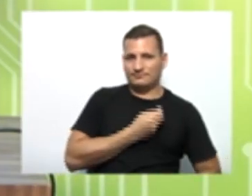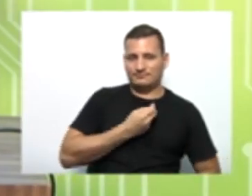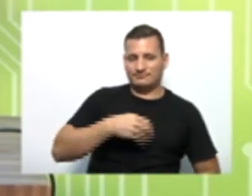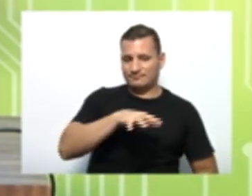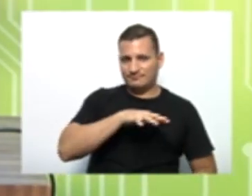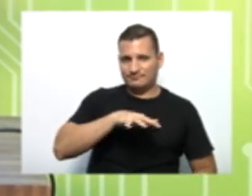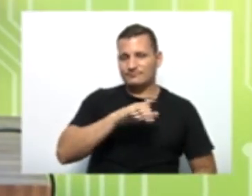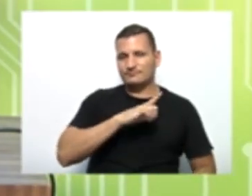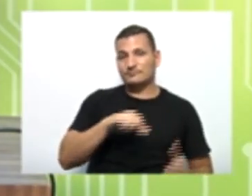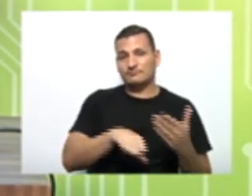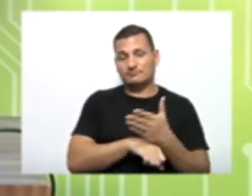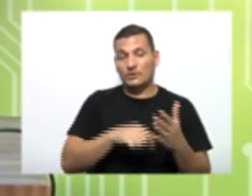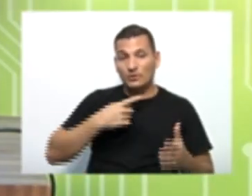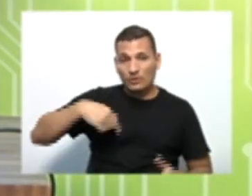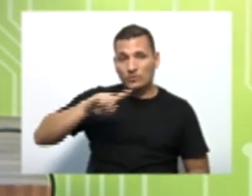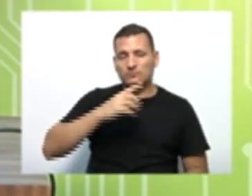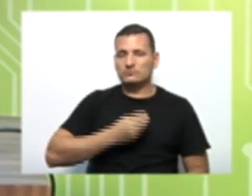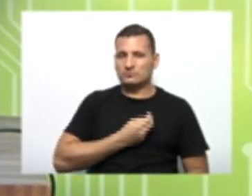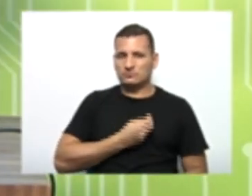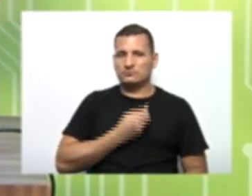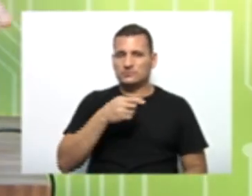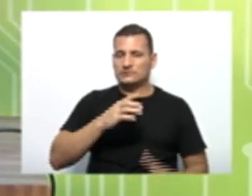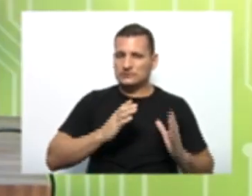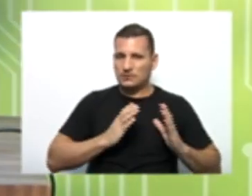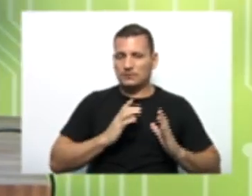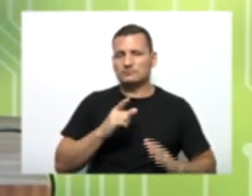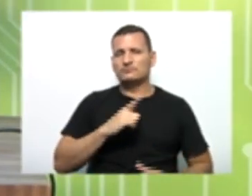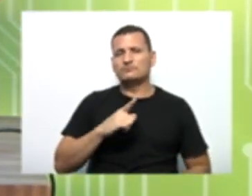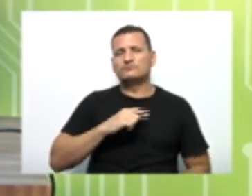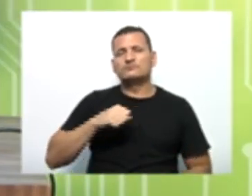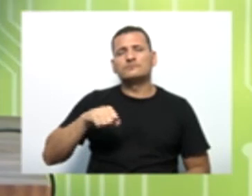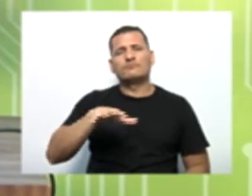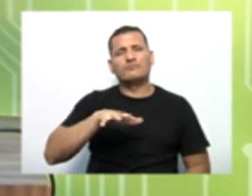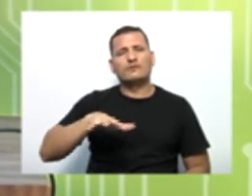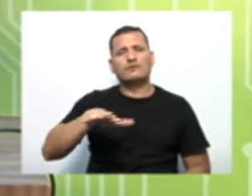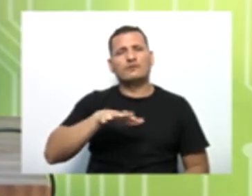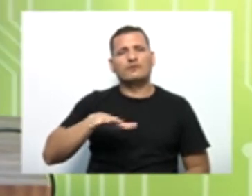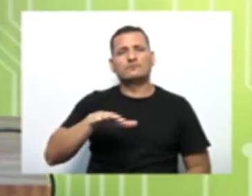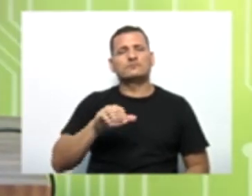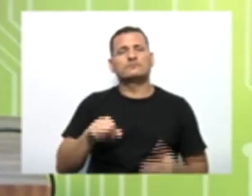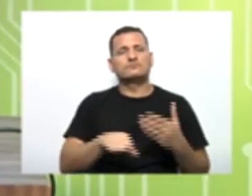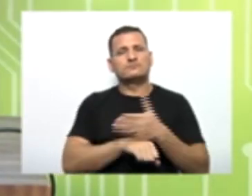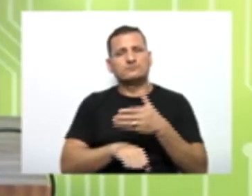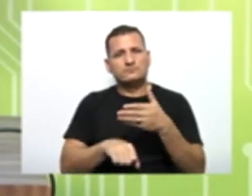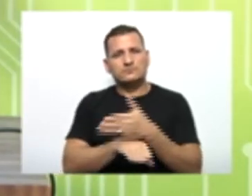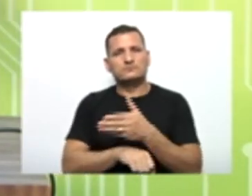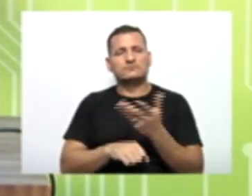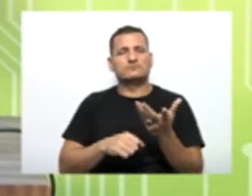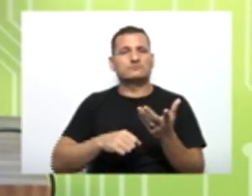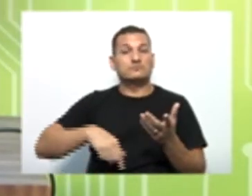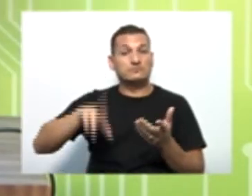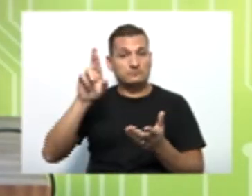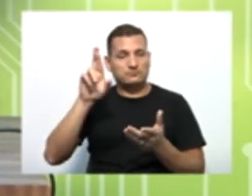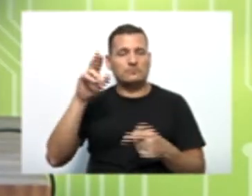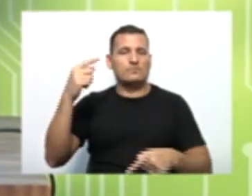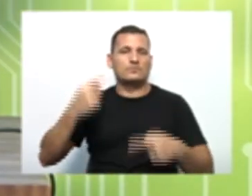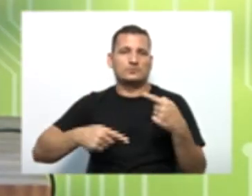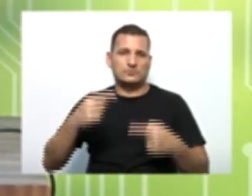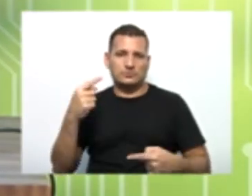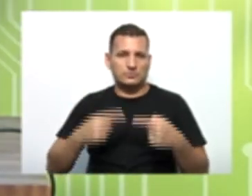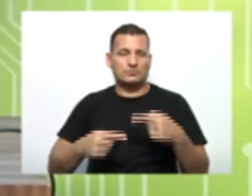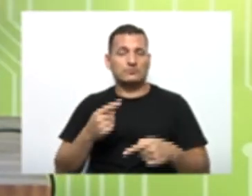escrita escrevendo. Então, essa atividade de hoje, atividade de sala, ela tem esse propósito de fazer com que vocês